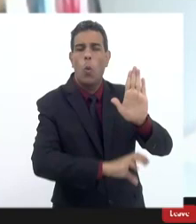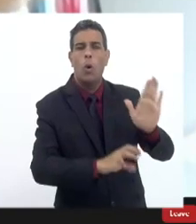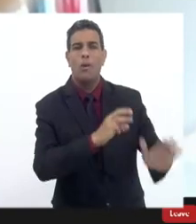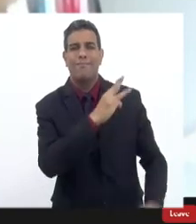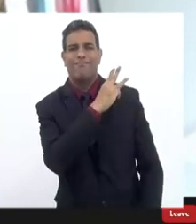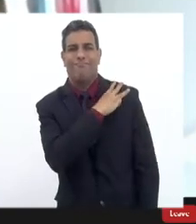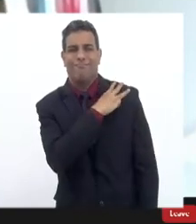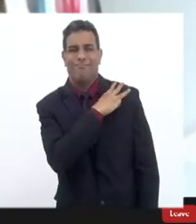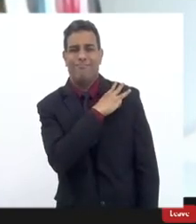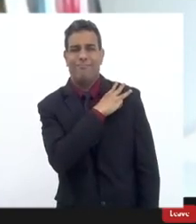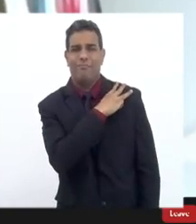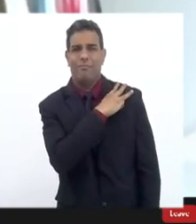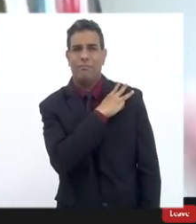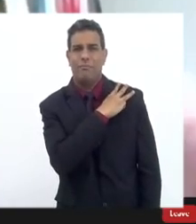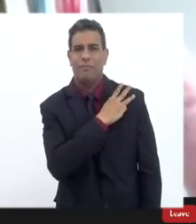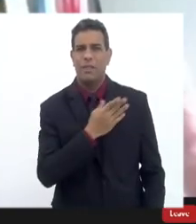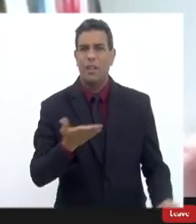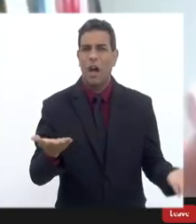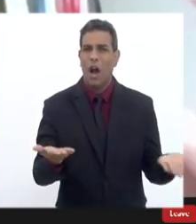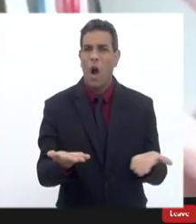nós temos